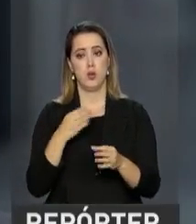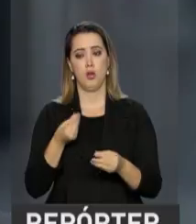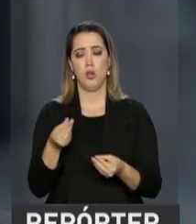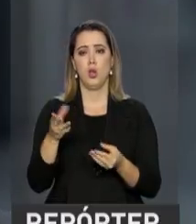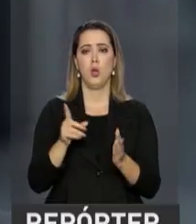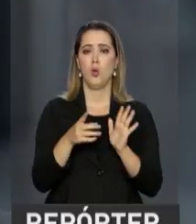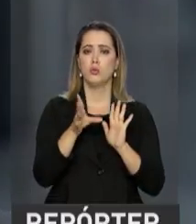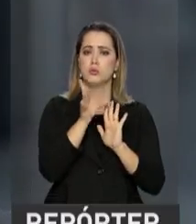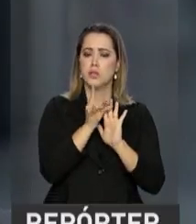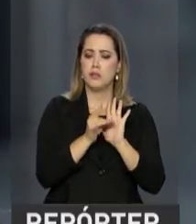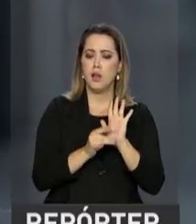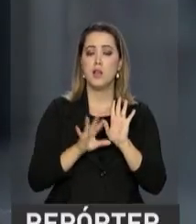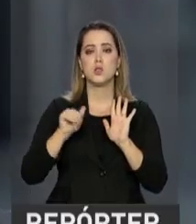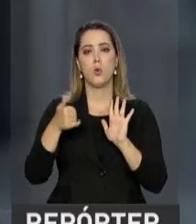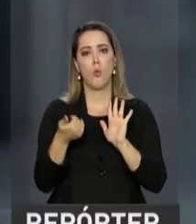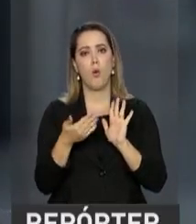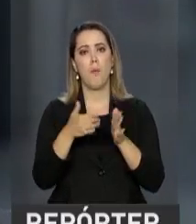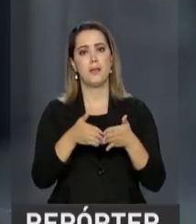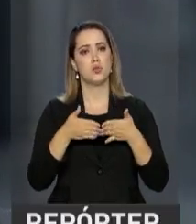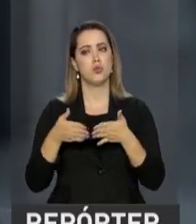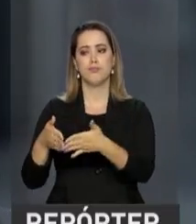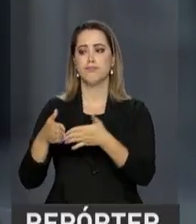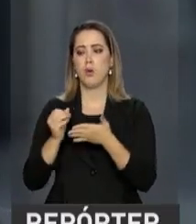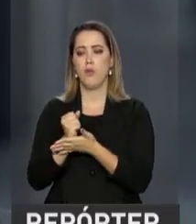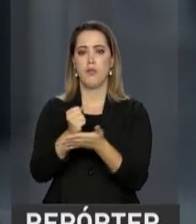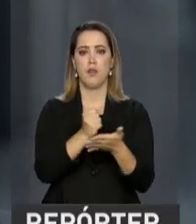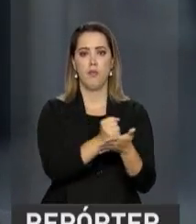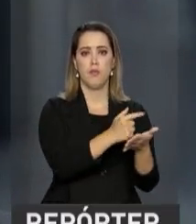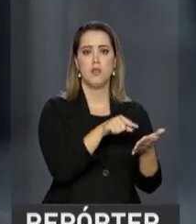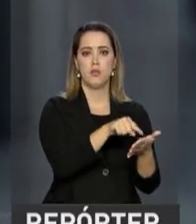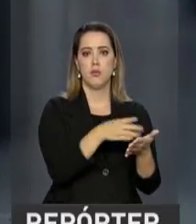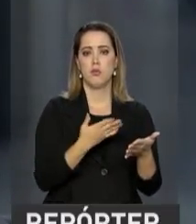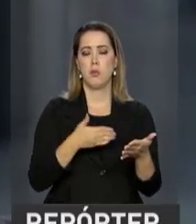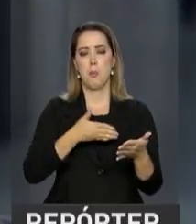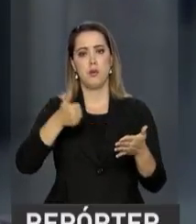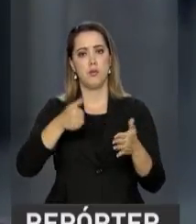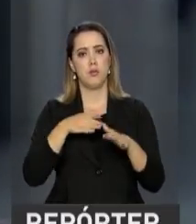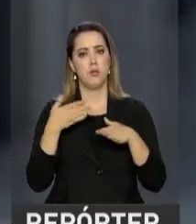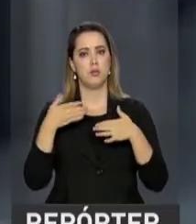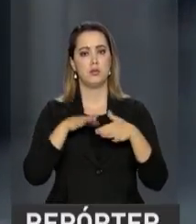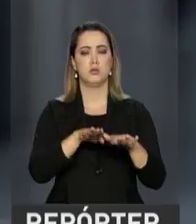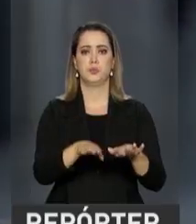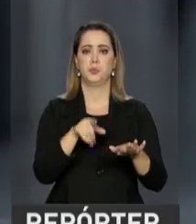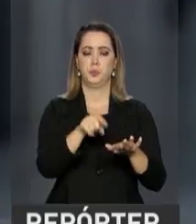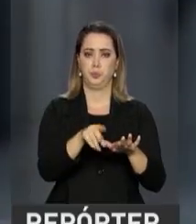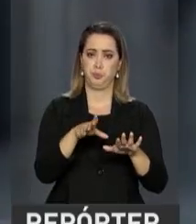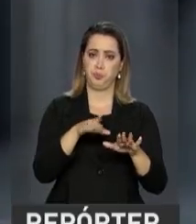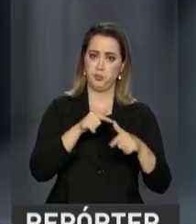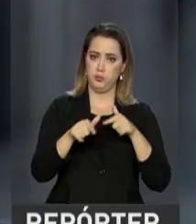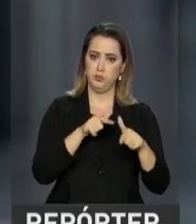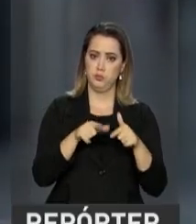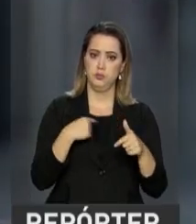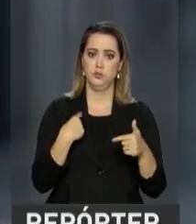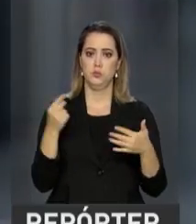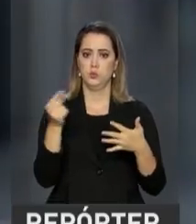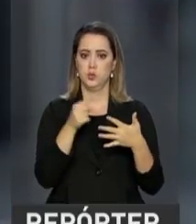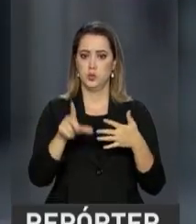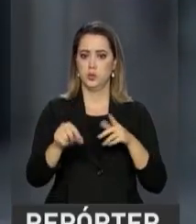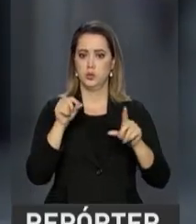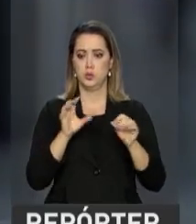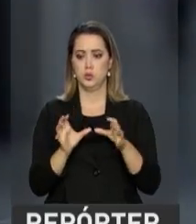e levantassem junto ao setor produtivo onde haveria maior chance de inserção no mundo do trabalho. Então, designamos as vagas de acordo com a